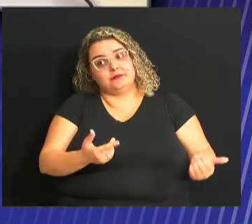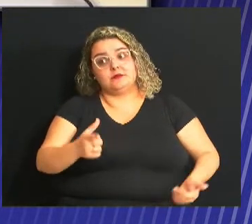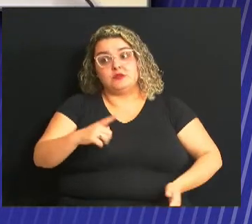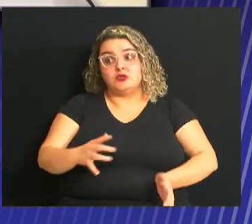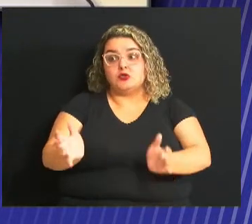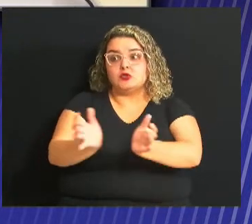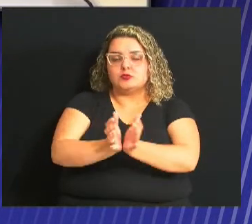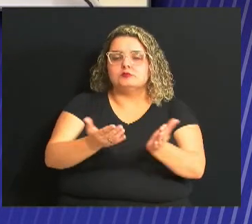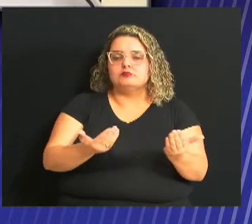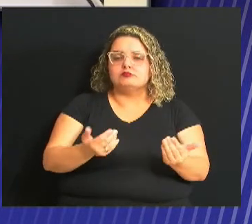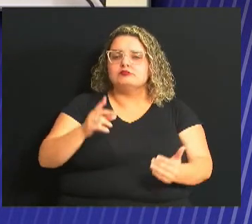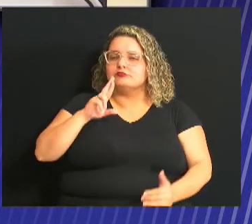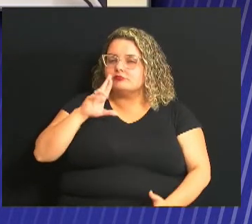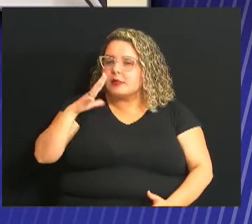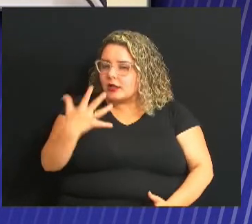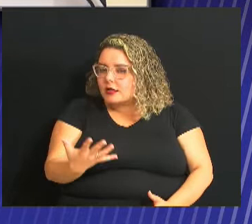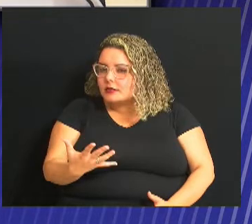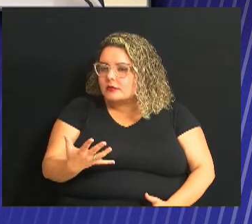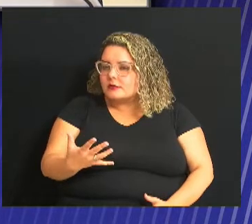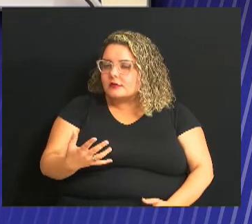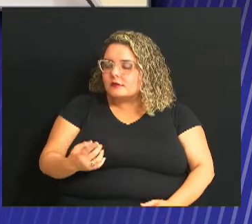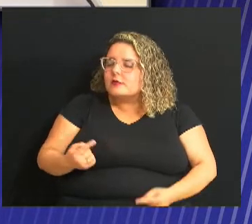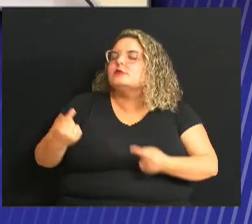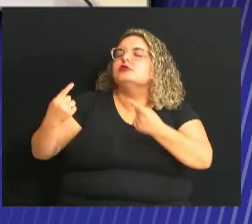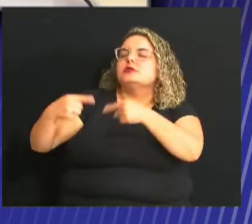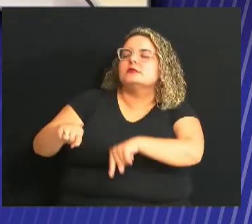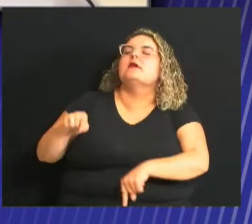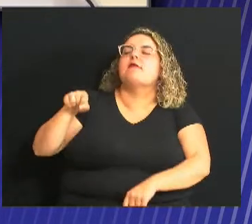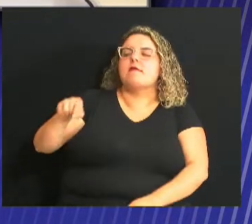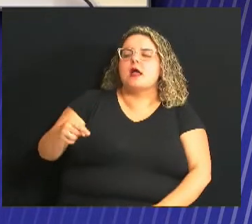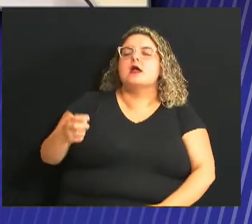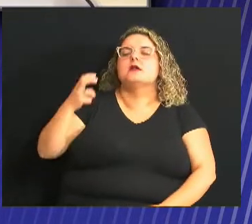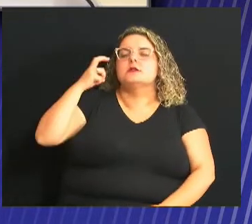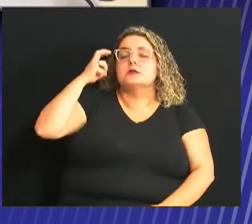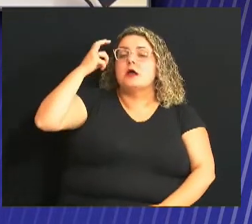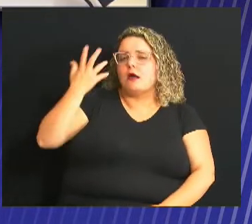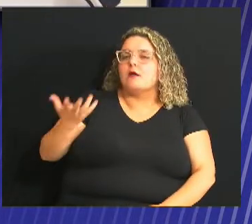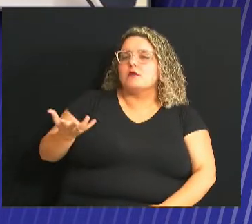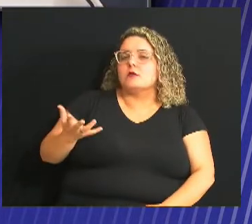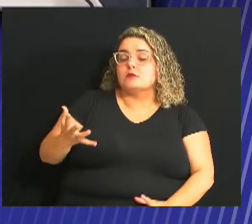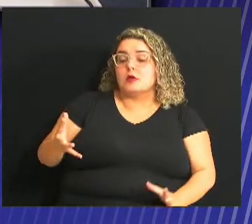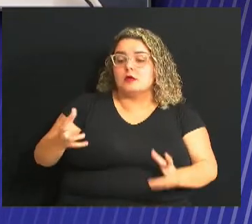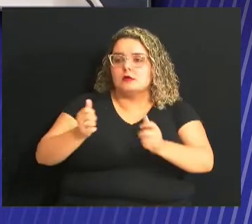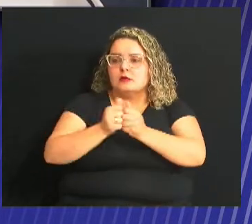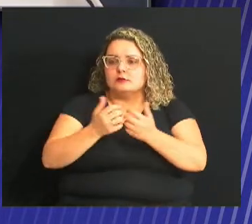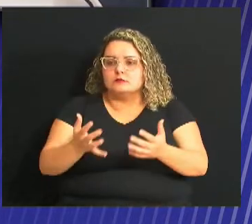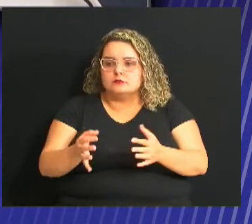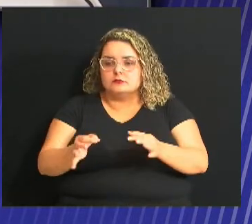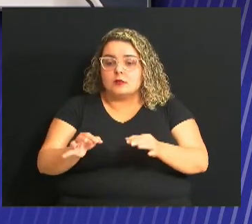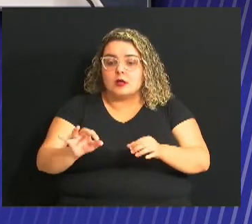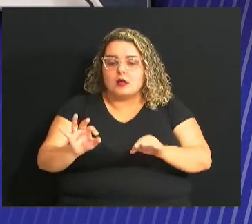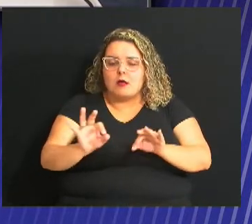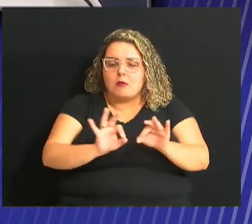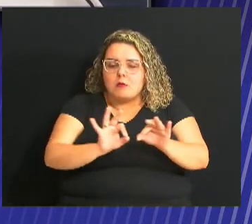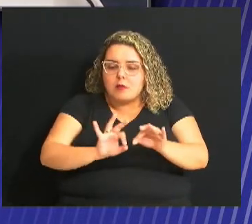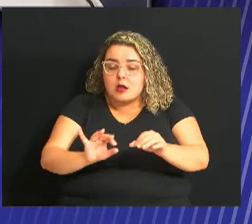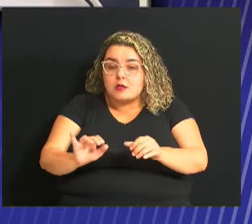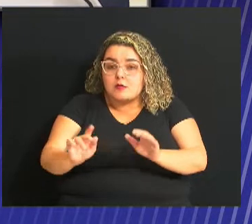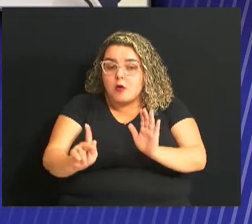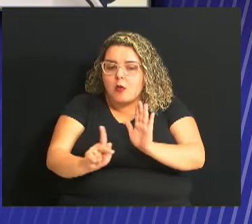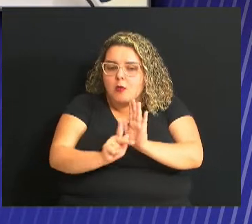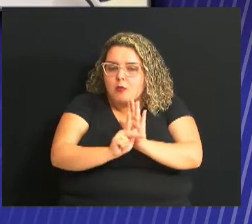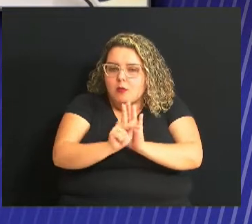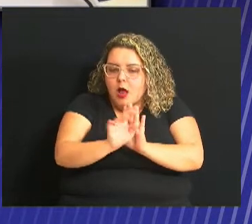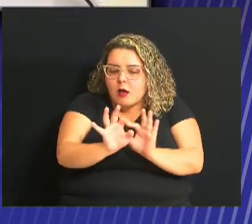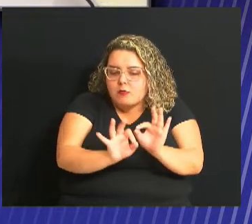jovens que resolveu desafiar o sábio. Eles se reuniram e traçaram um plano. E, em